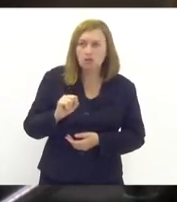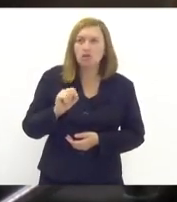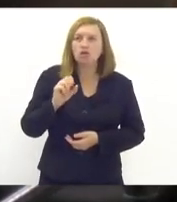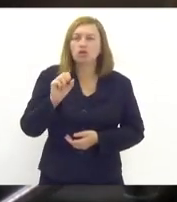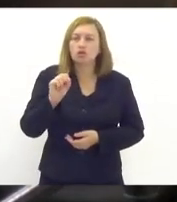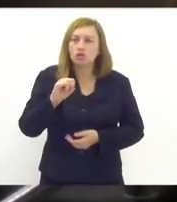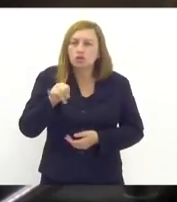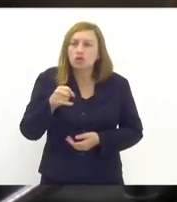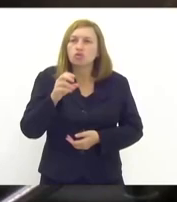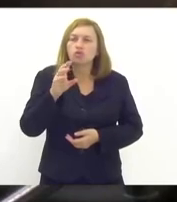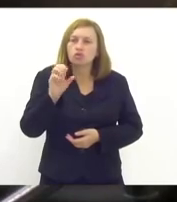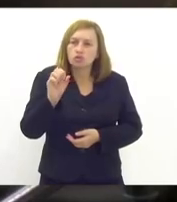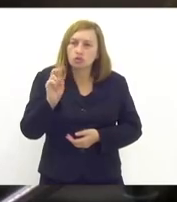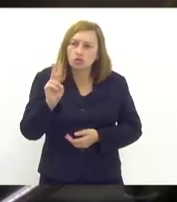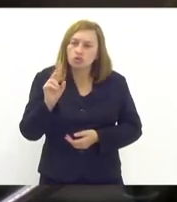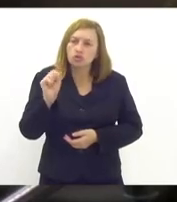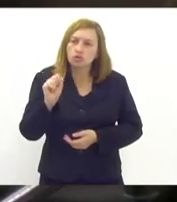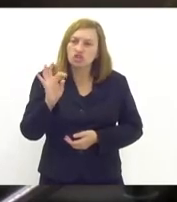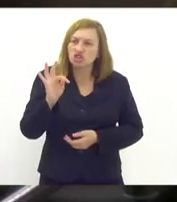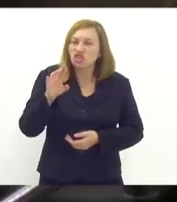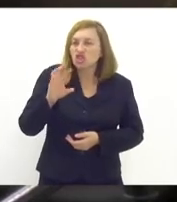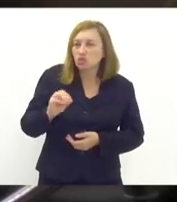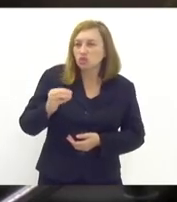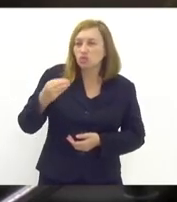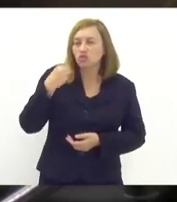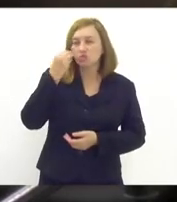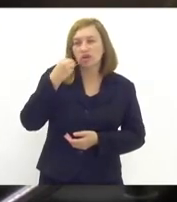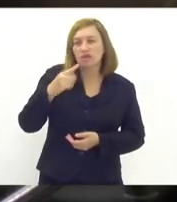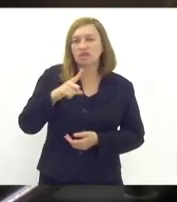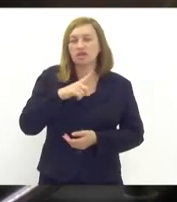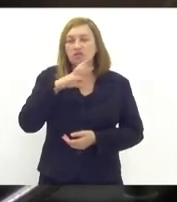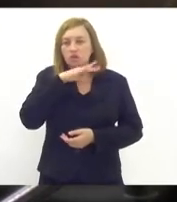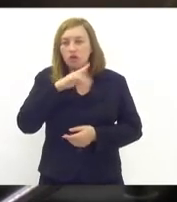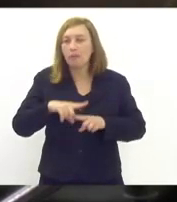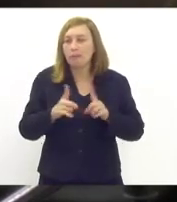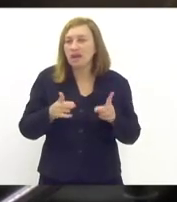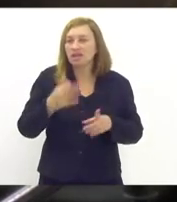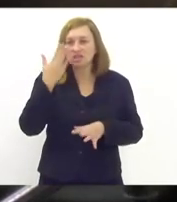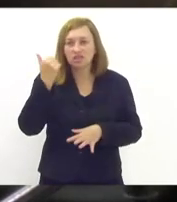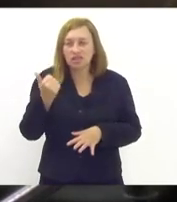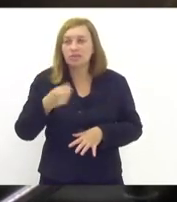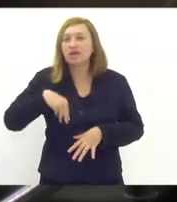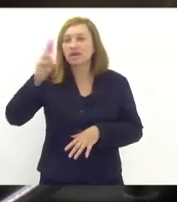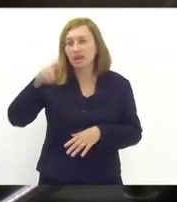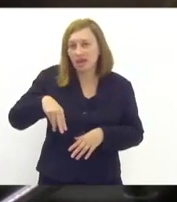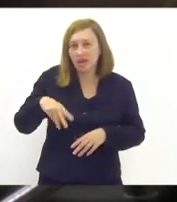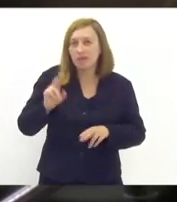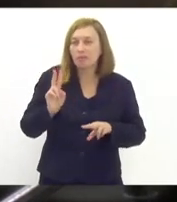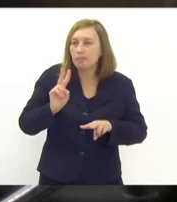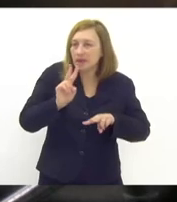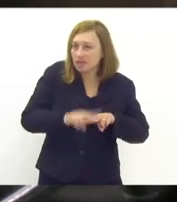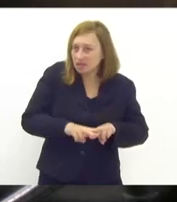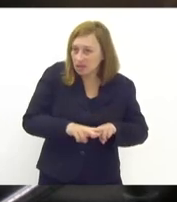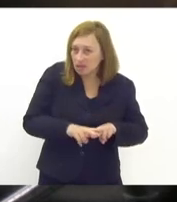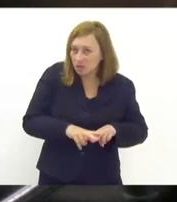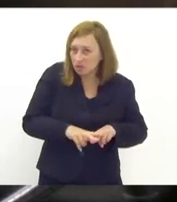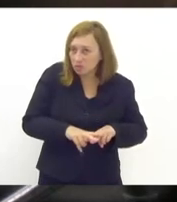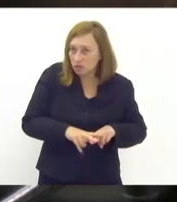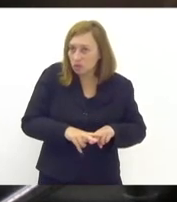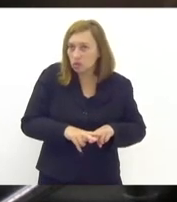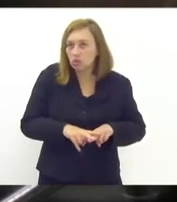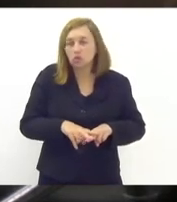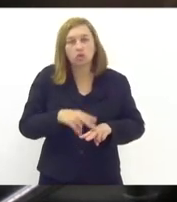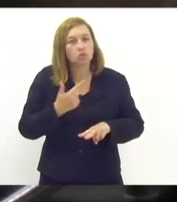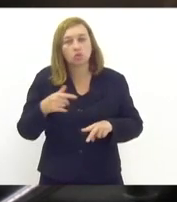passou, mas o que a gente sabe é que, na maioria das vezes, quem prendeu, quem encarcerou, não teve